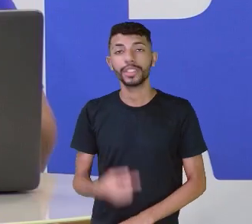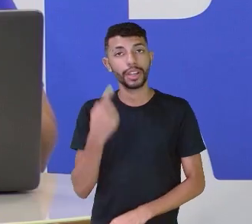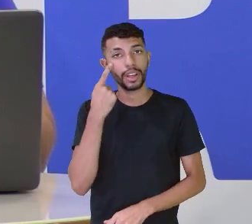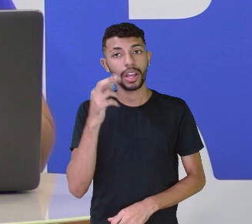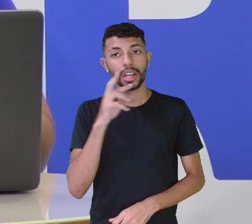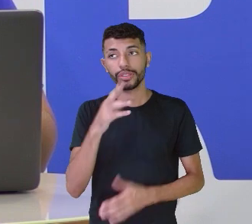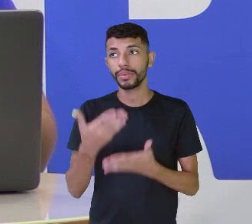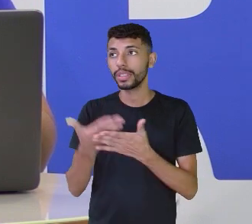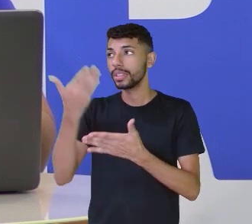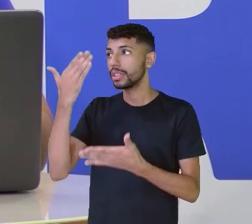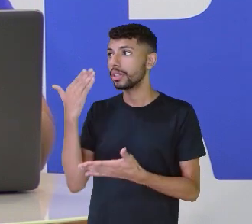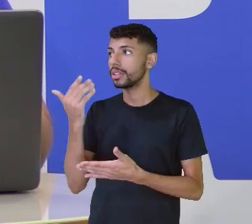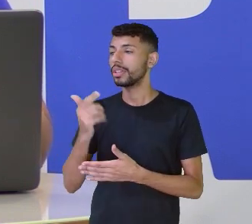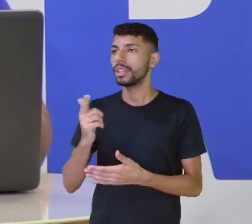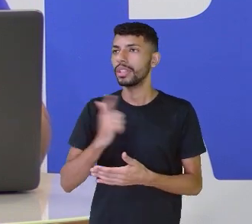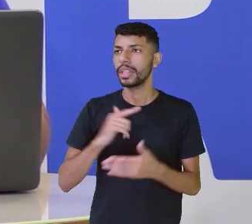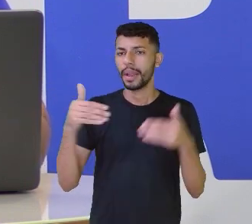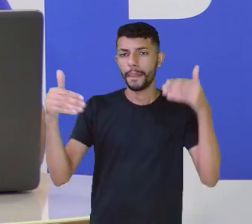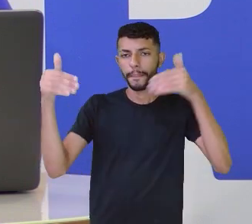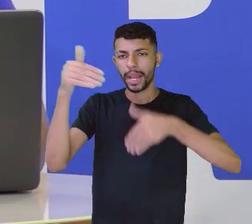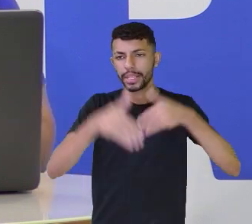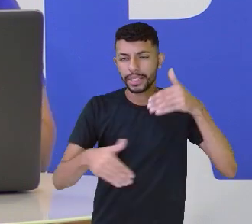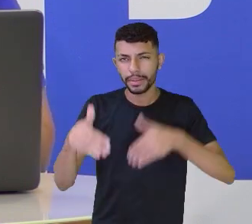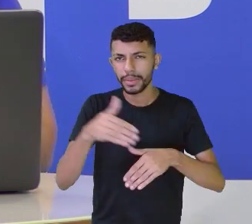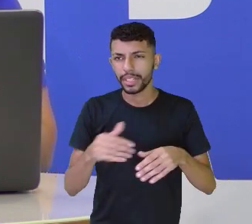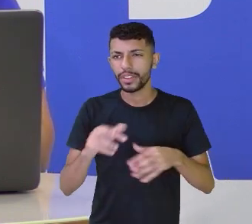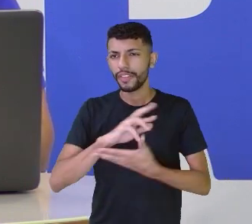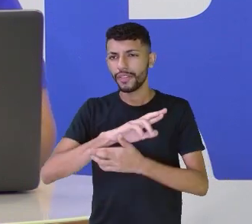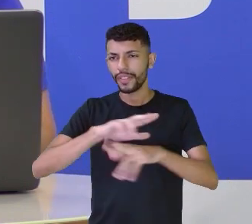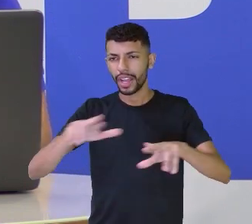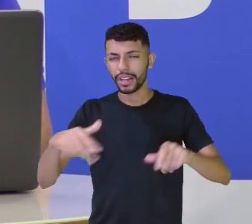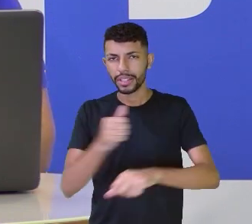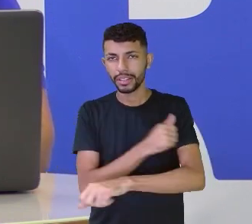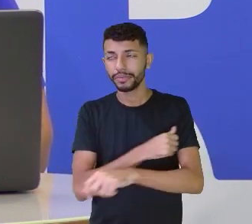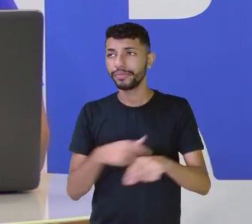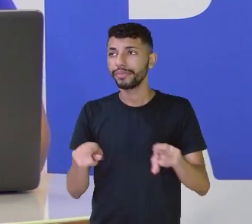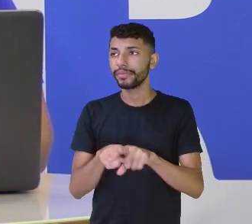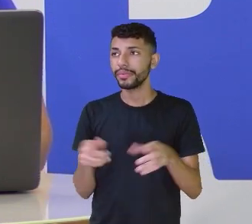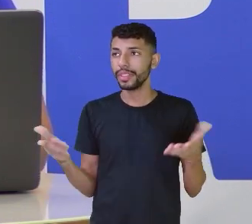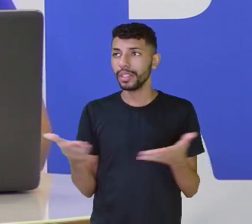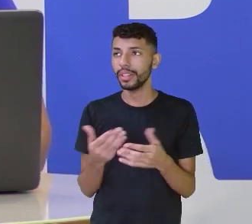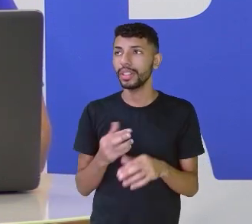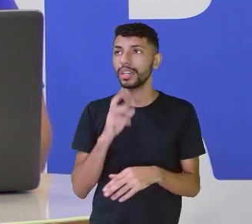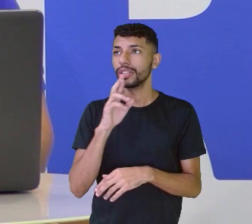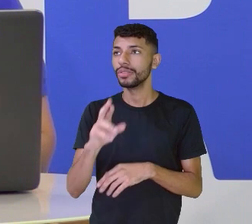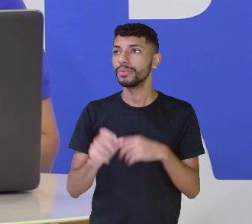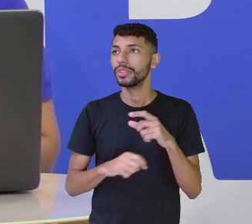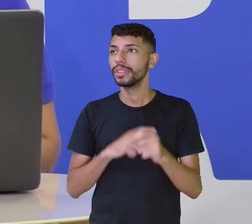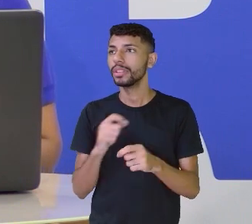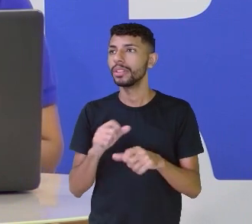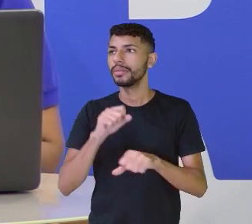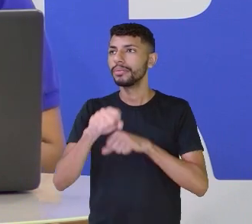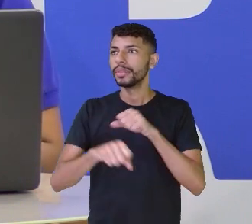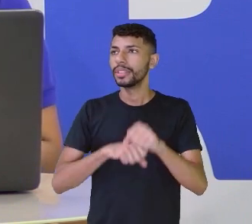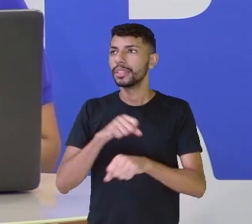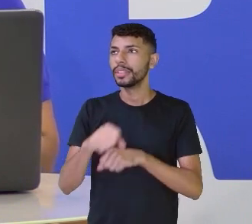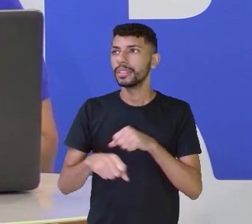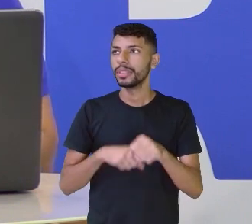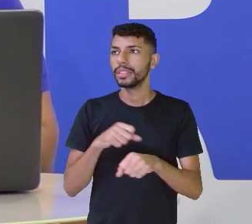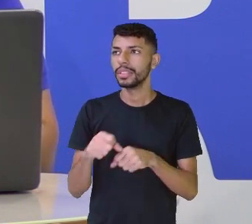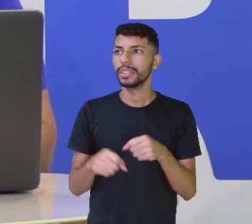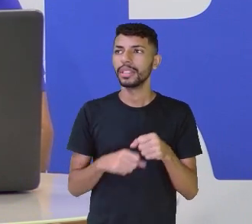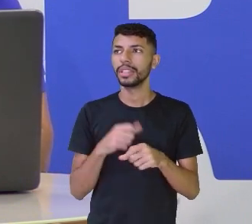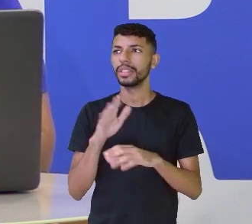chegou a participação de Jackson, William, Juan, e agora eles estão respondendo bicicleta. Priscila, Alisson,